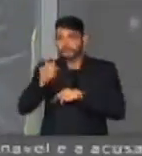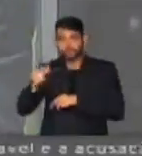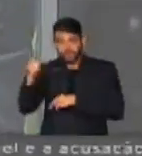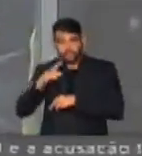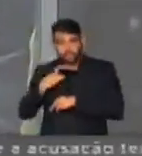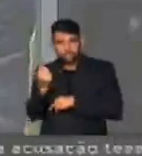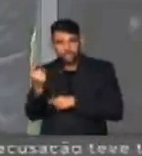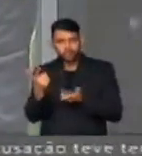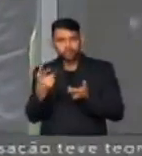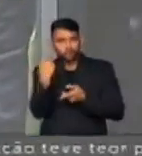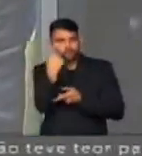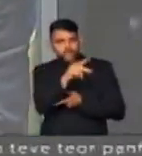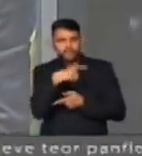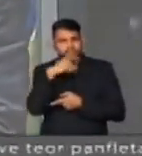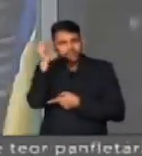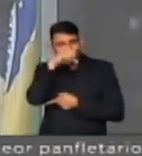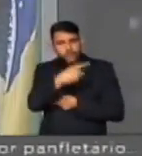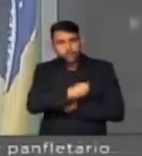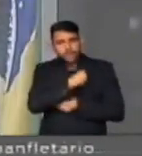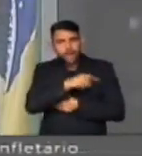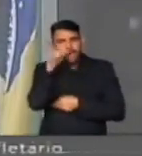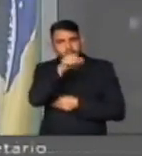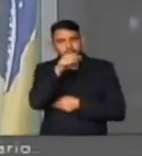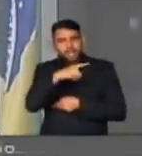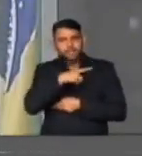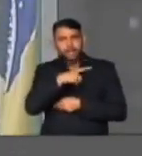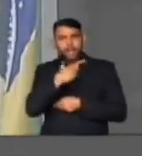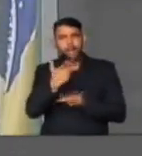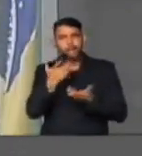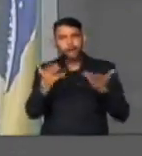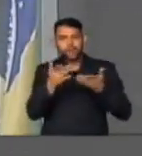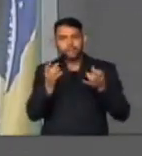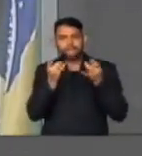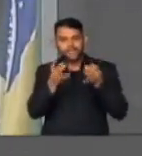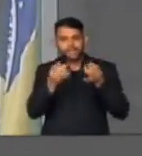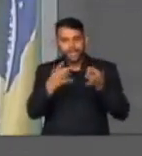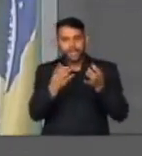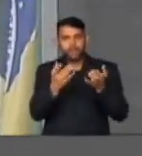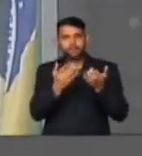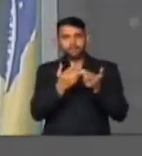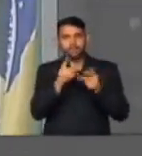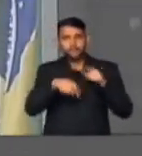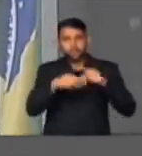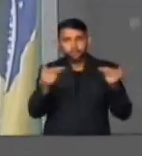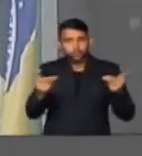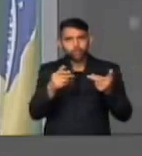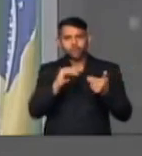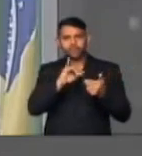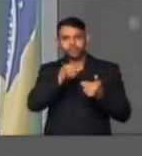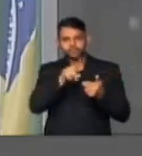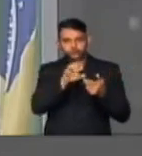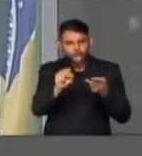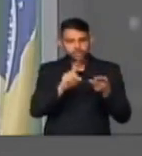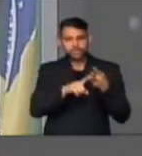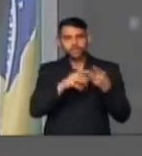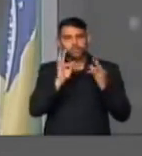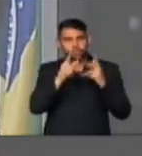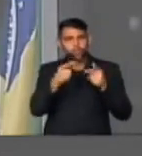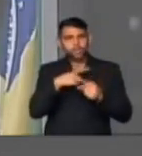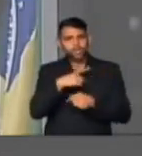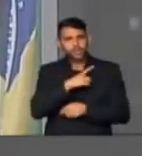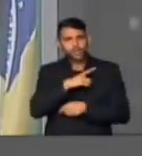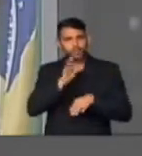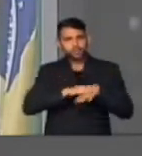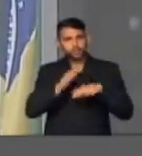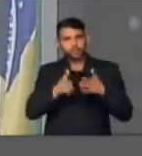Tu, que está aí com dificuldade para poder exportar o milho, o soja. Tu que tem um